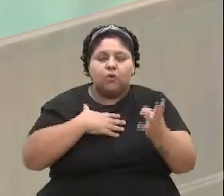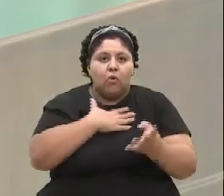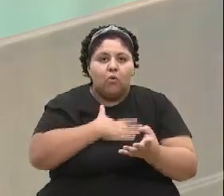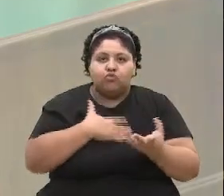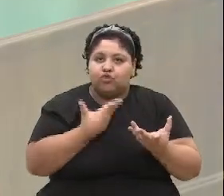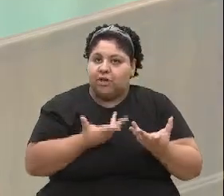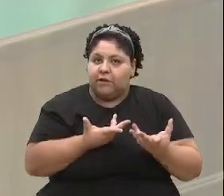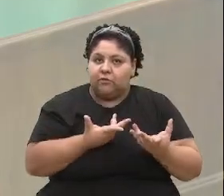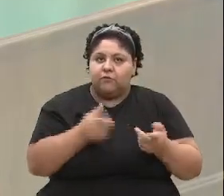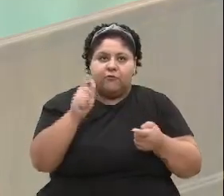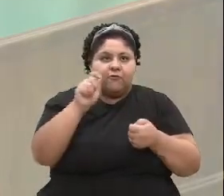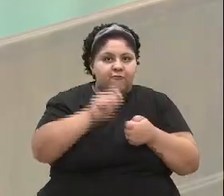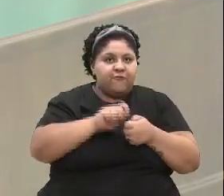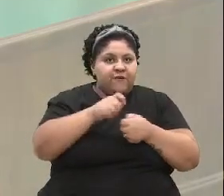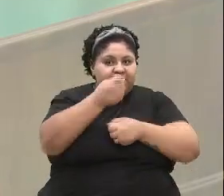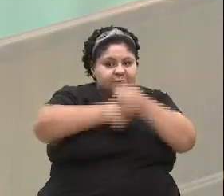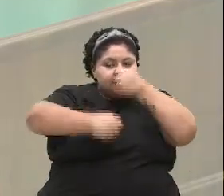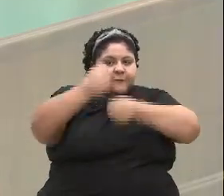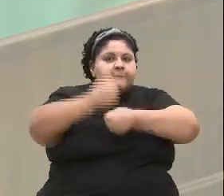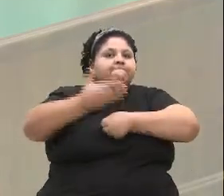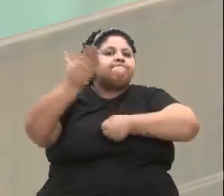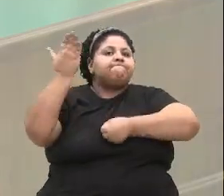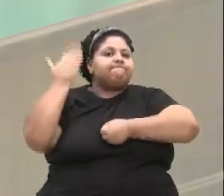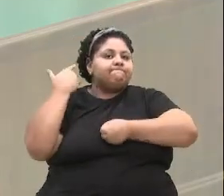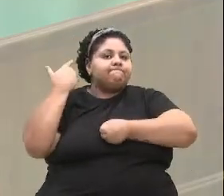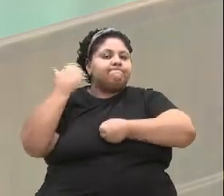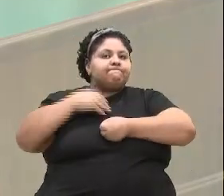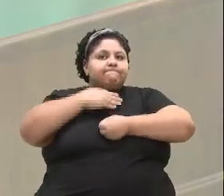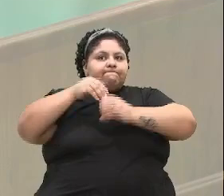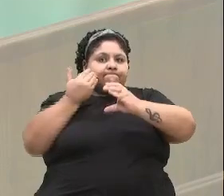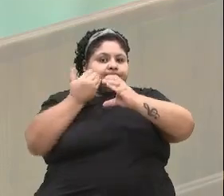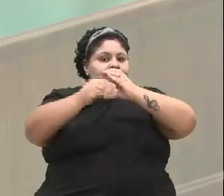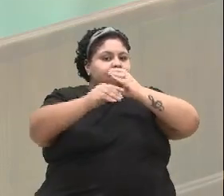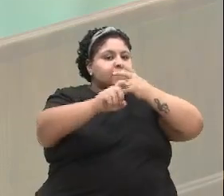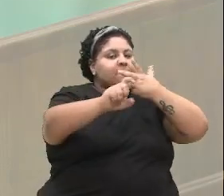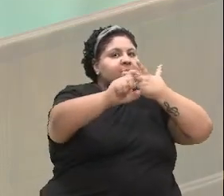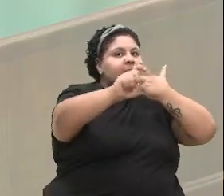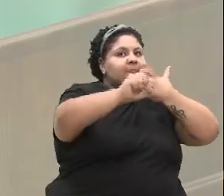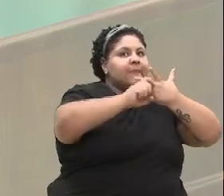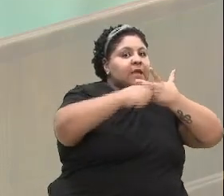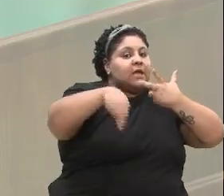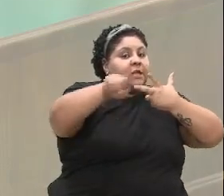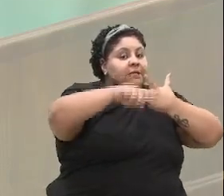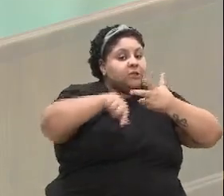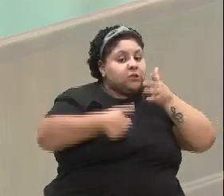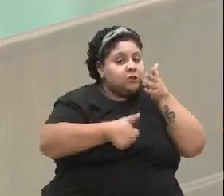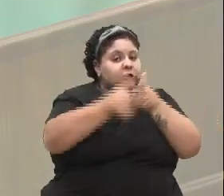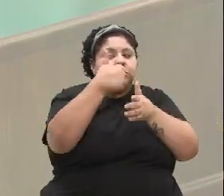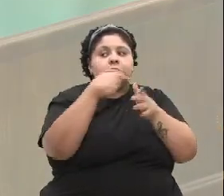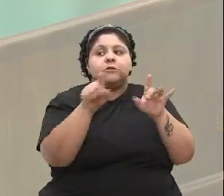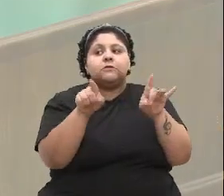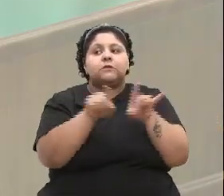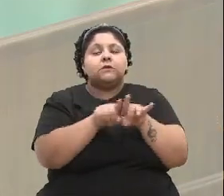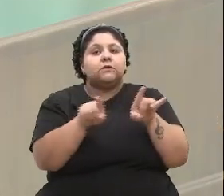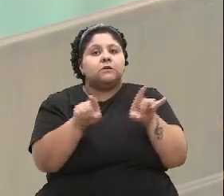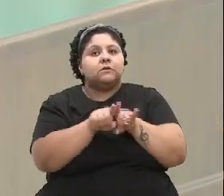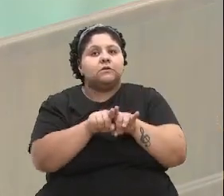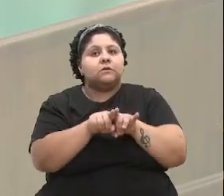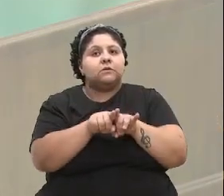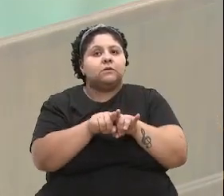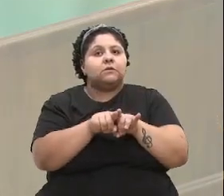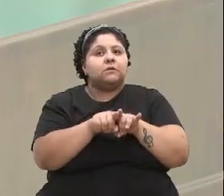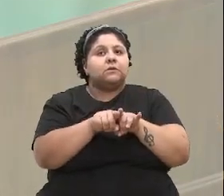fez a uma forma de repassar recurso executivo para que a gente melhore também as vi